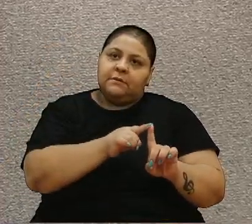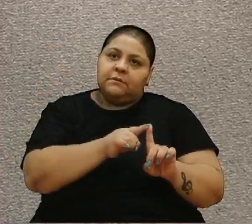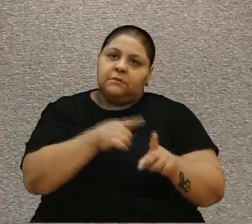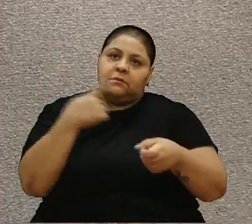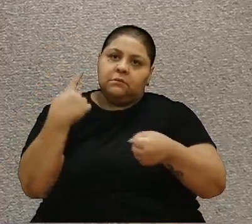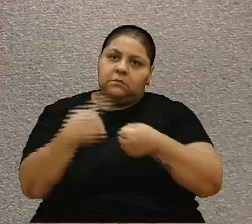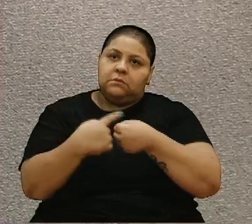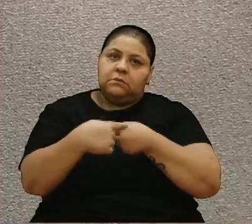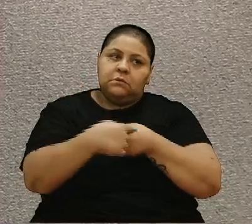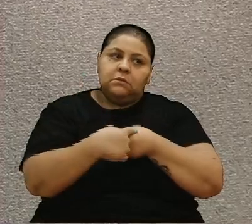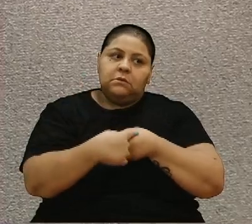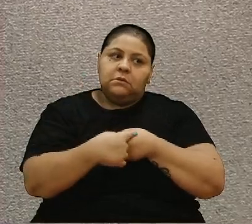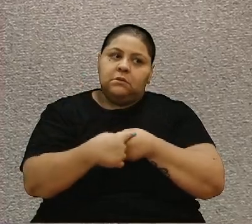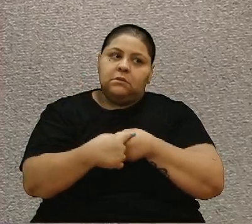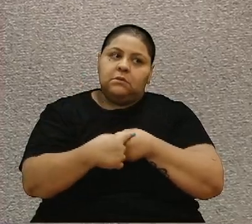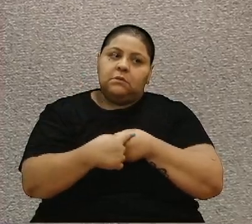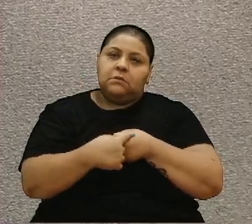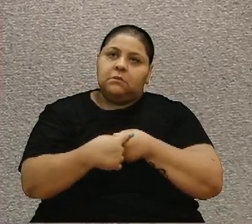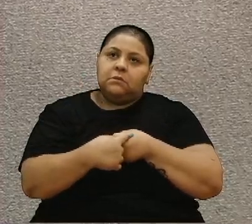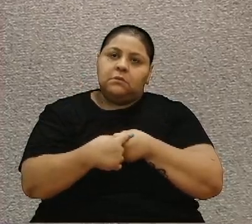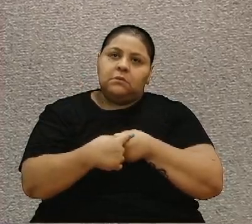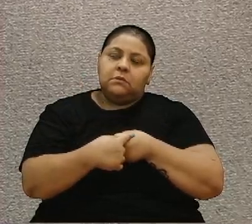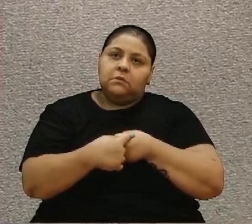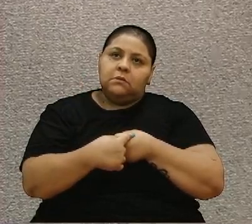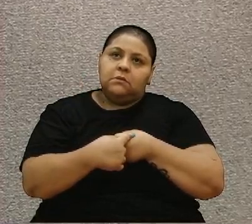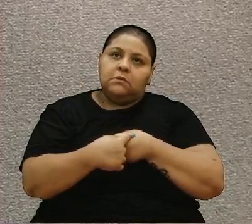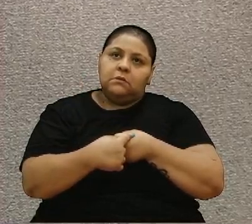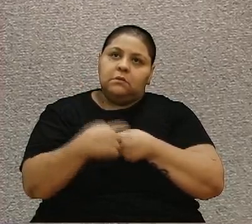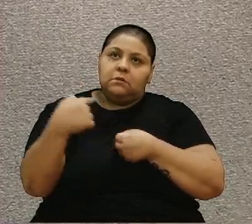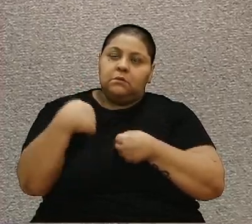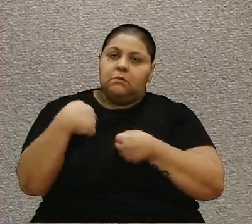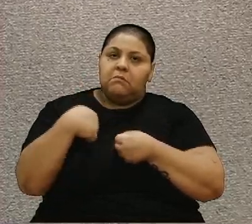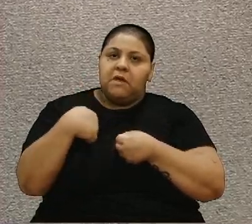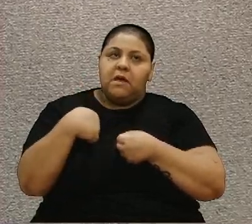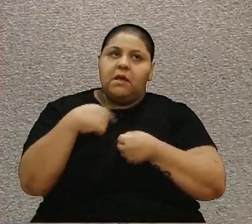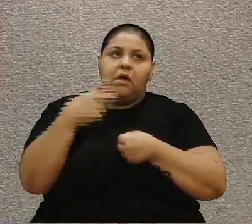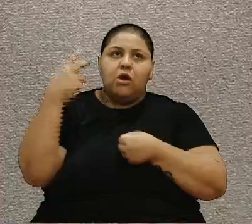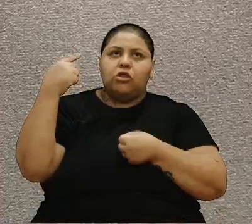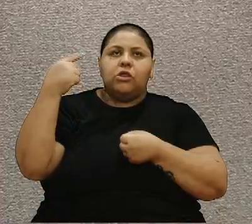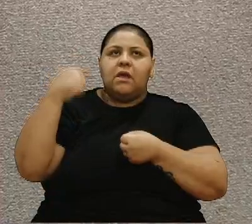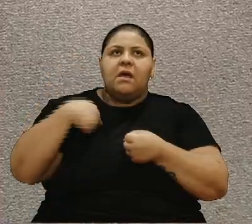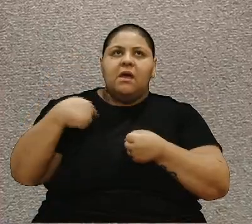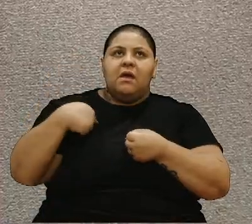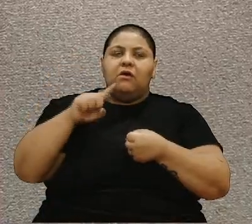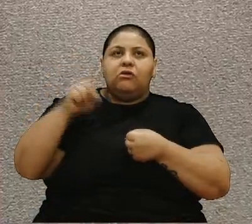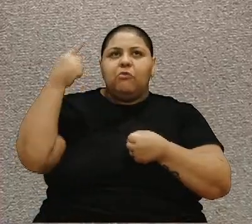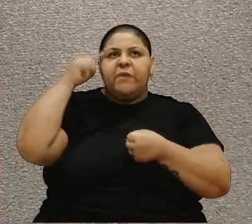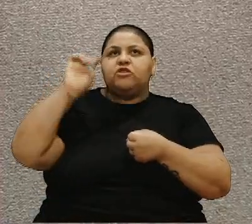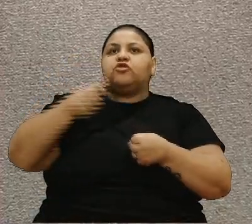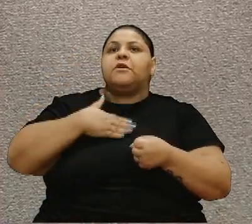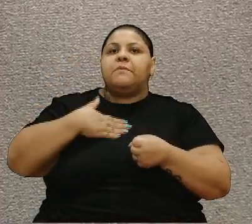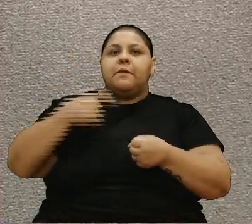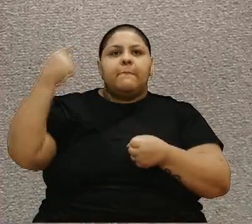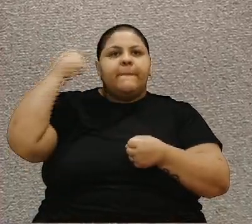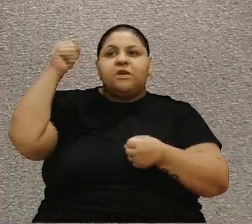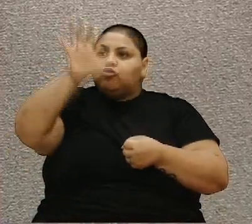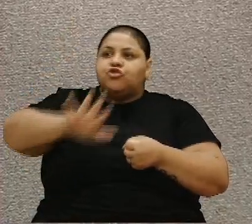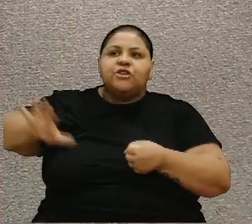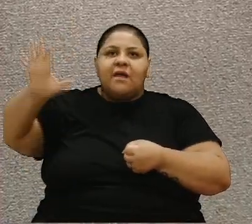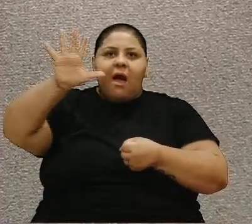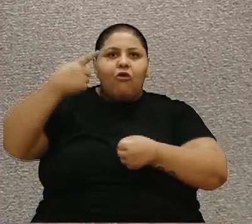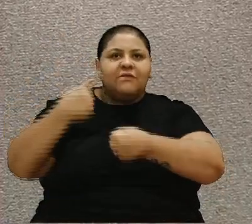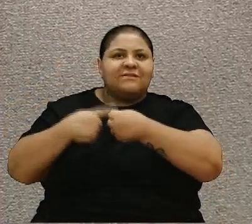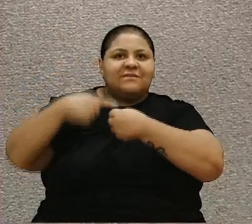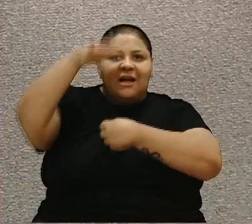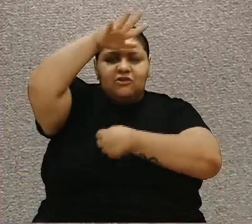eu penso em algo do meu próprio bem. Não, eu penso no bem da cidade, no bem do